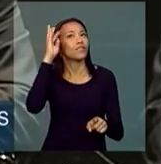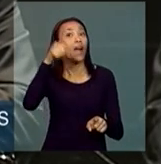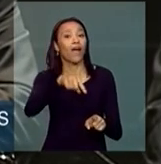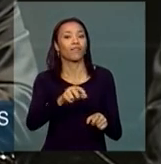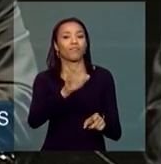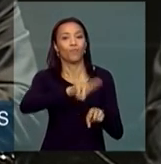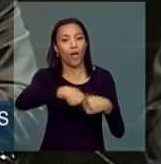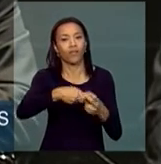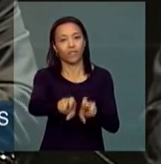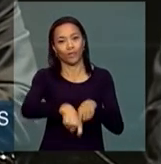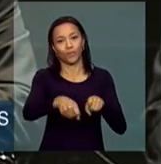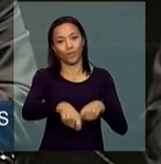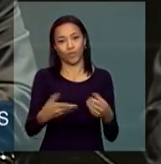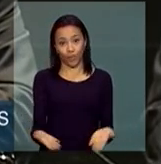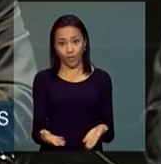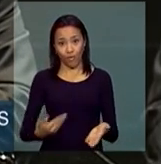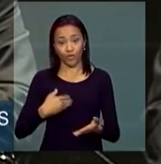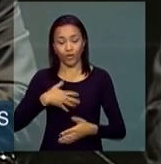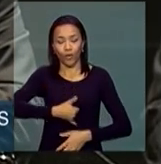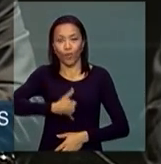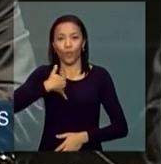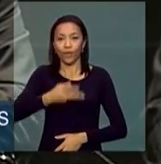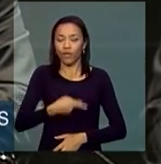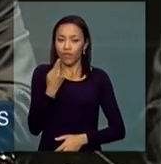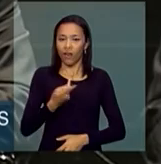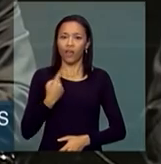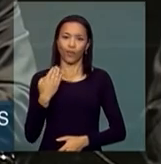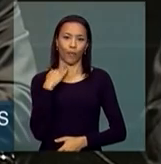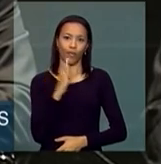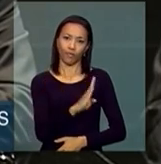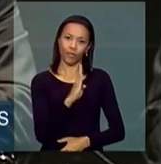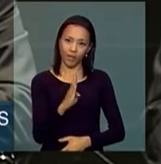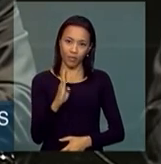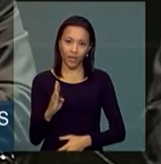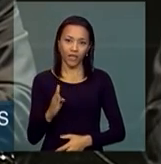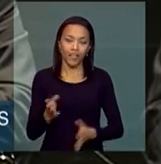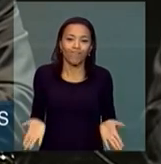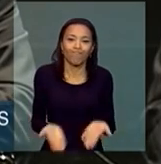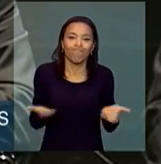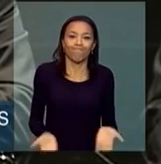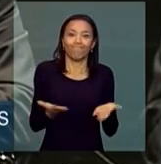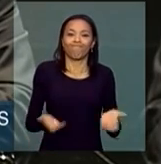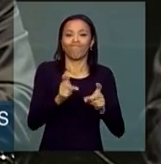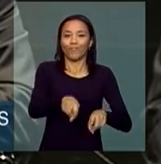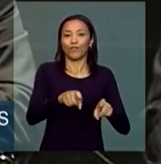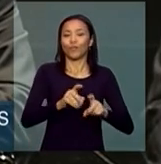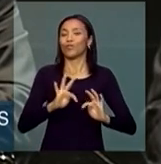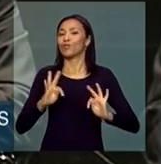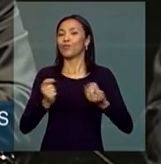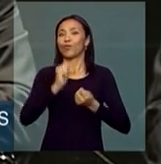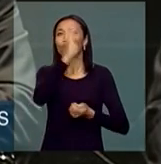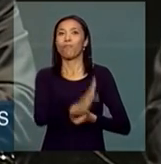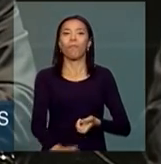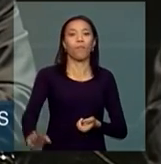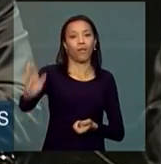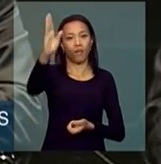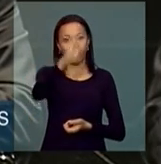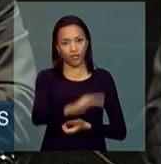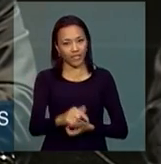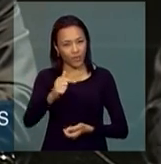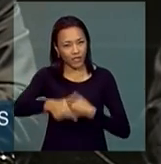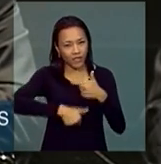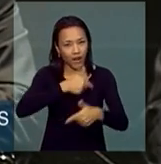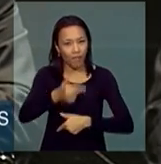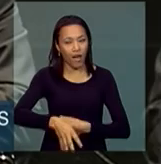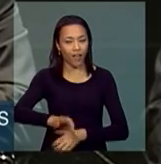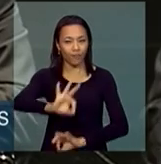hoje a gente tem orgulho de dizer que o Banco do Brasil inspira a agricultura de todo o país com esse trabalho de